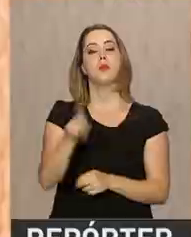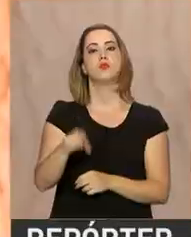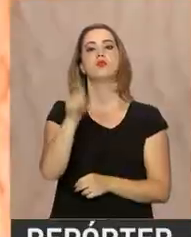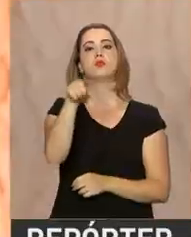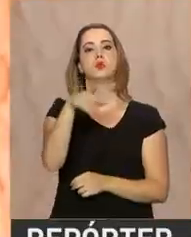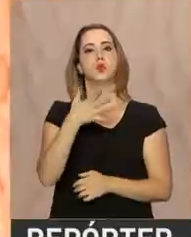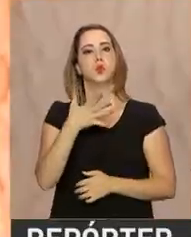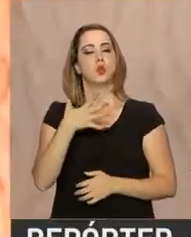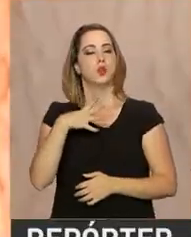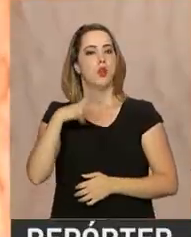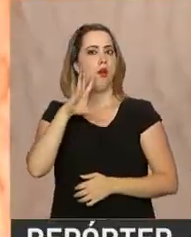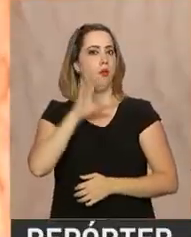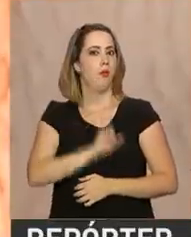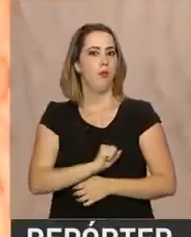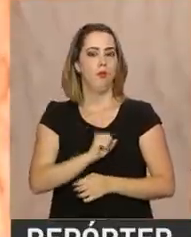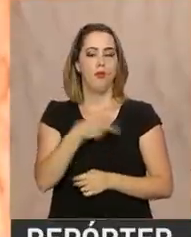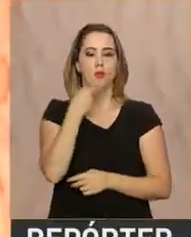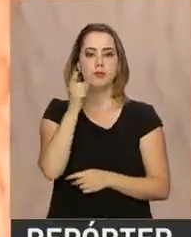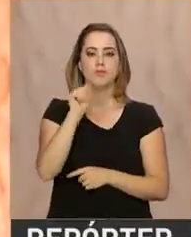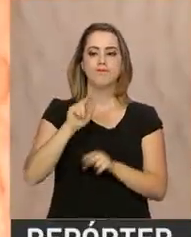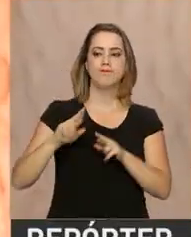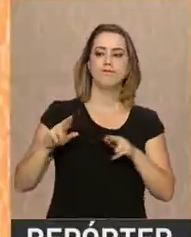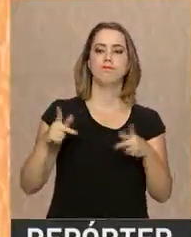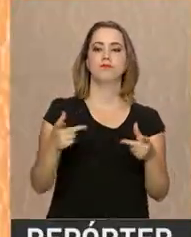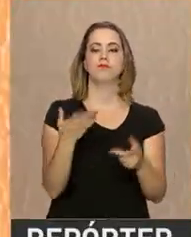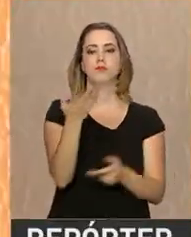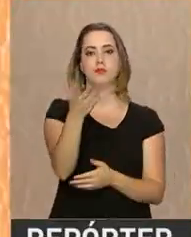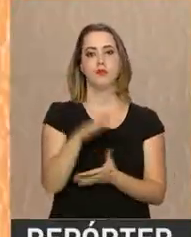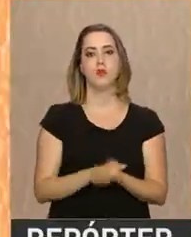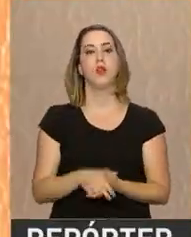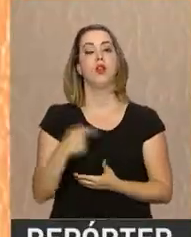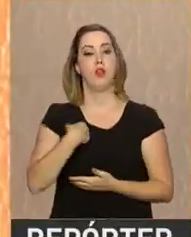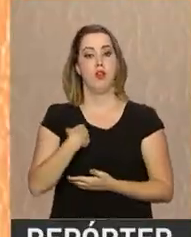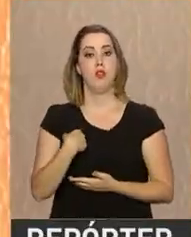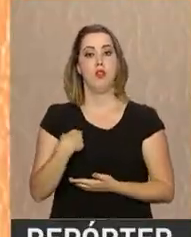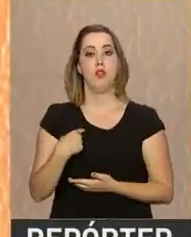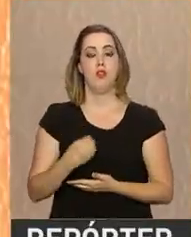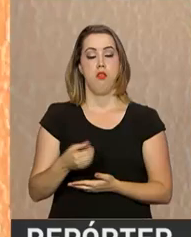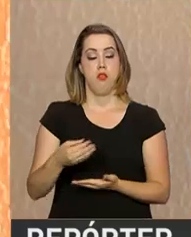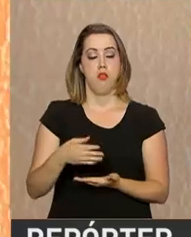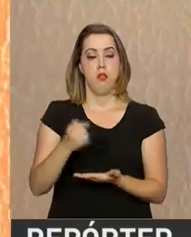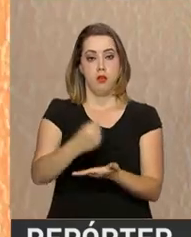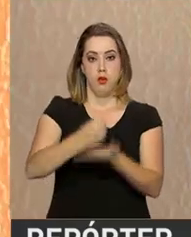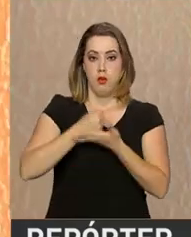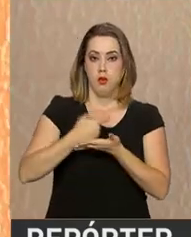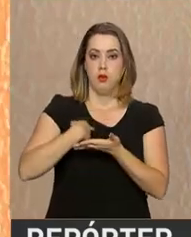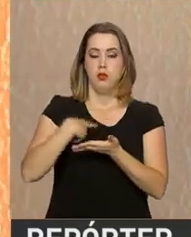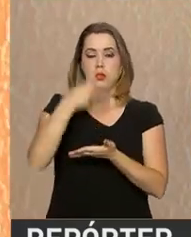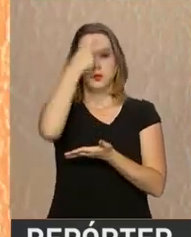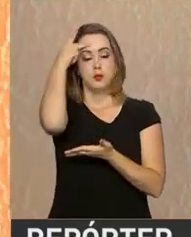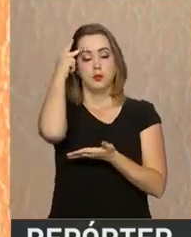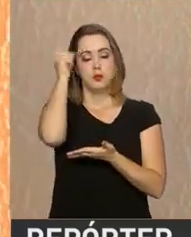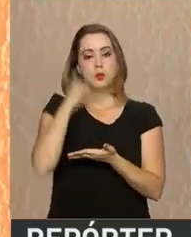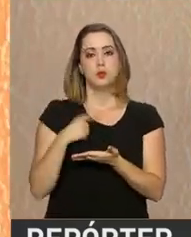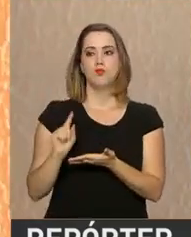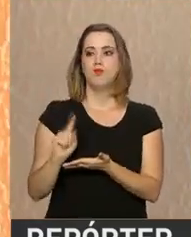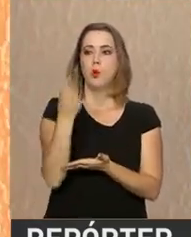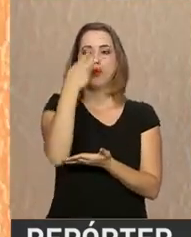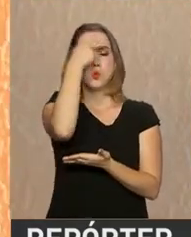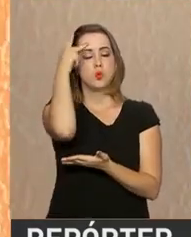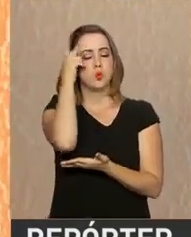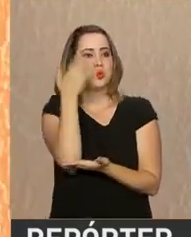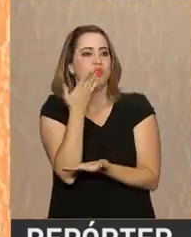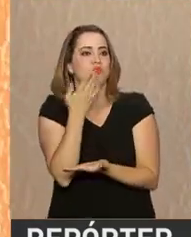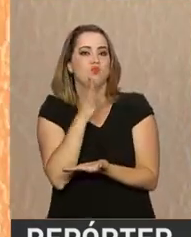compaixão que pode fazer toda a diferença eu fui beneficiada pelo ato de generosidade de alguém que eu nem